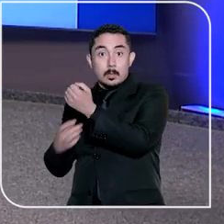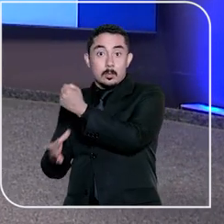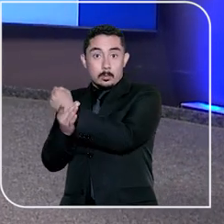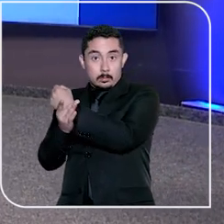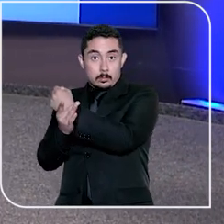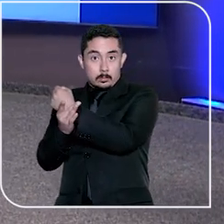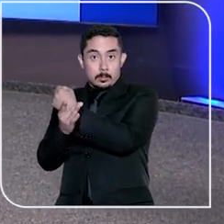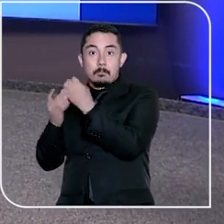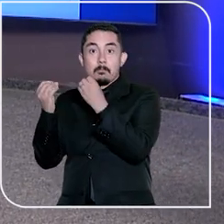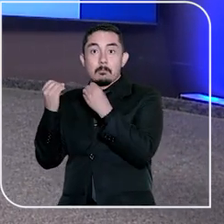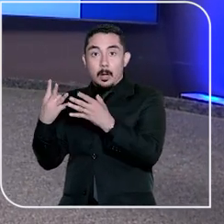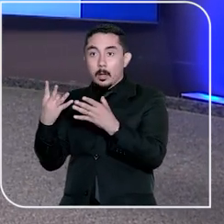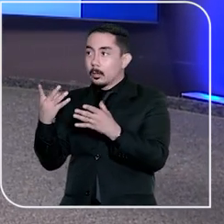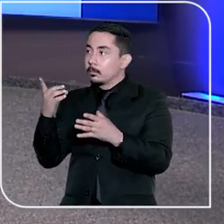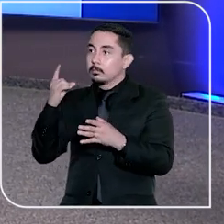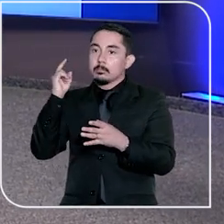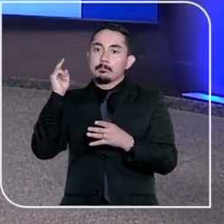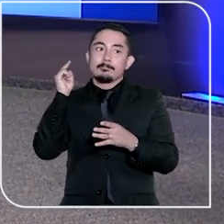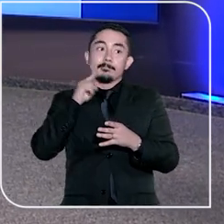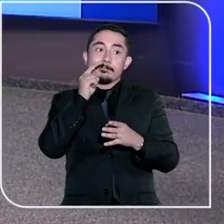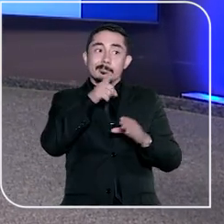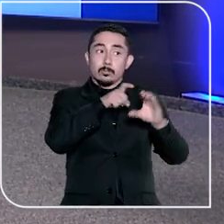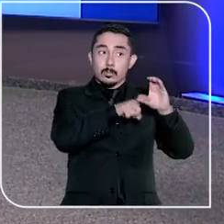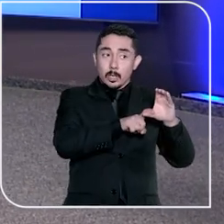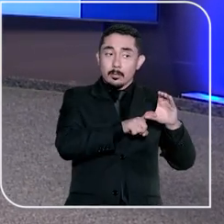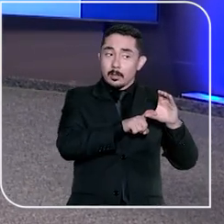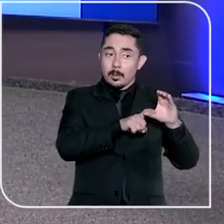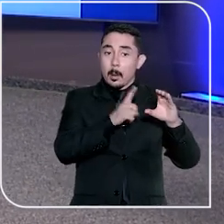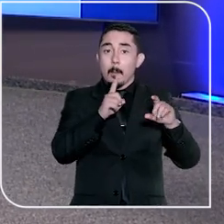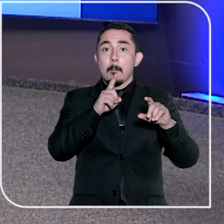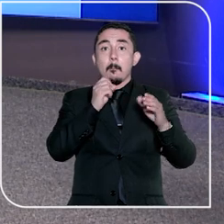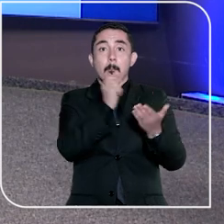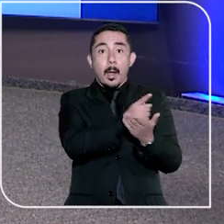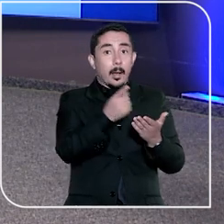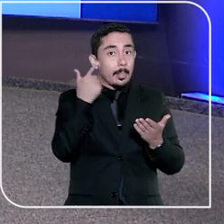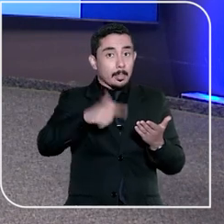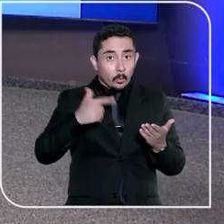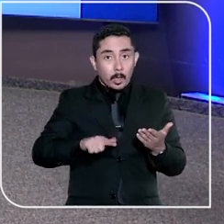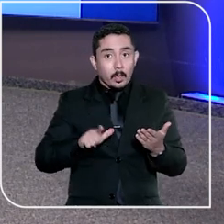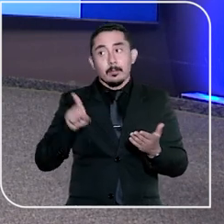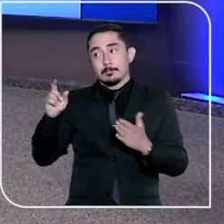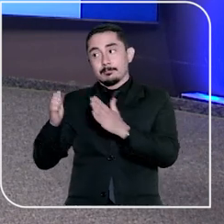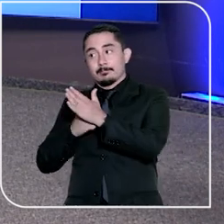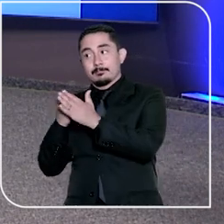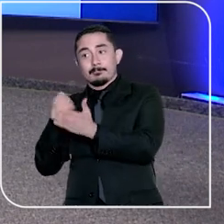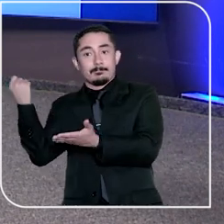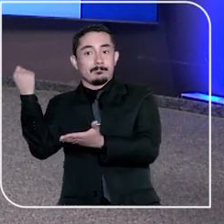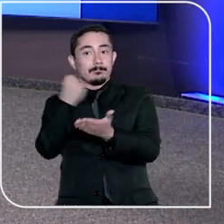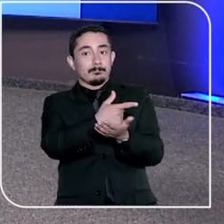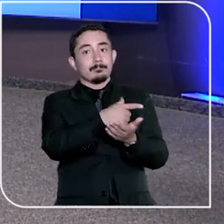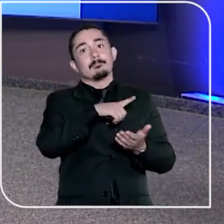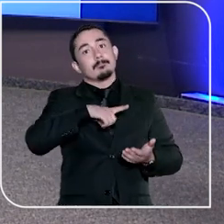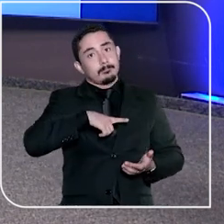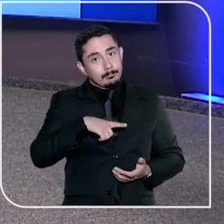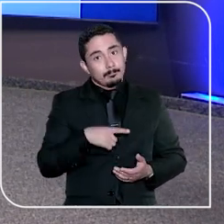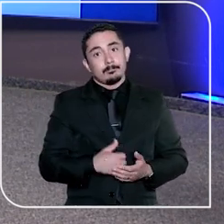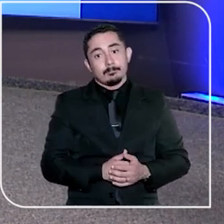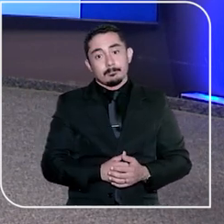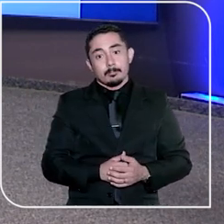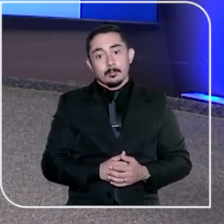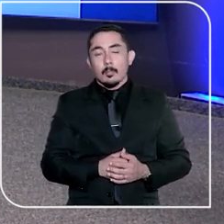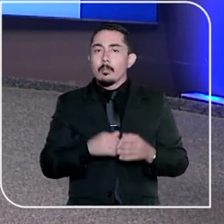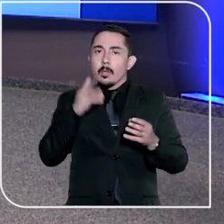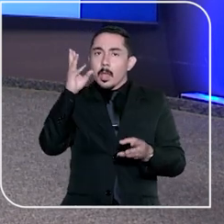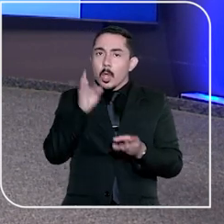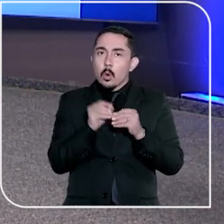credor vai receber o valor devido mesmo se a pessoa que está devendo não conseguir pagar em